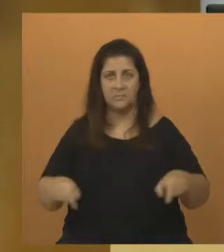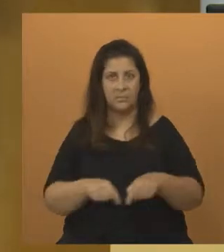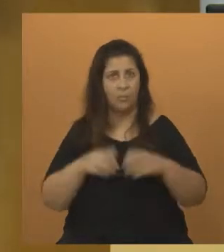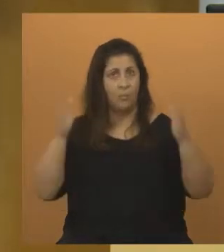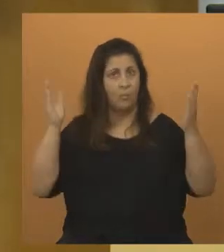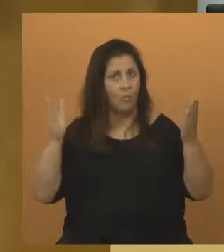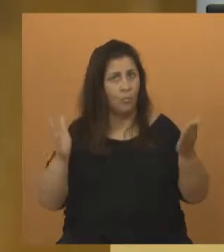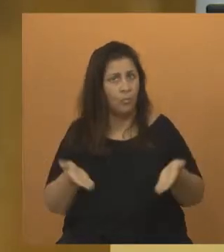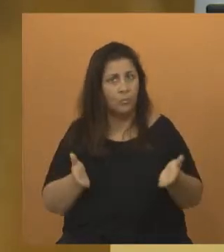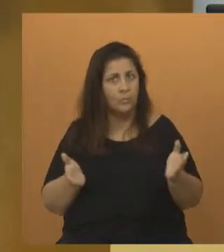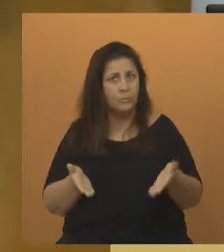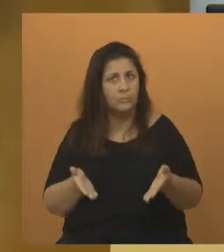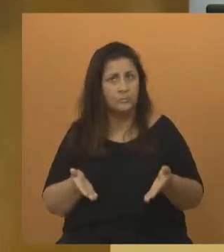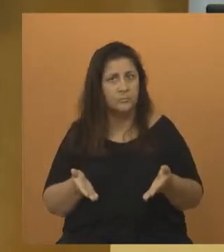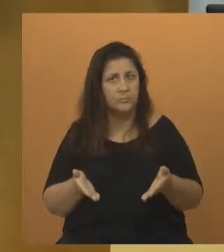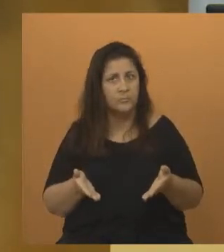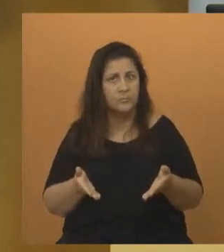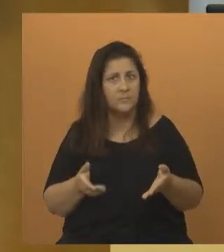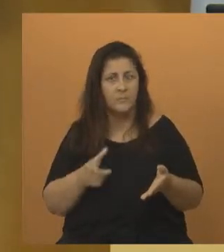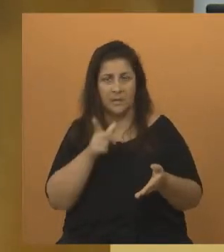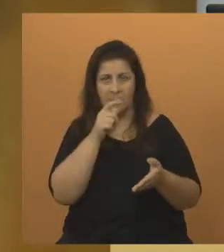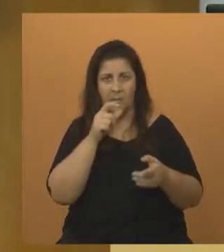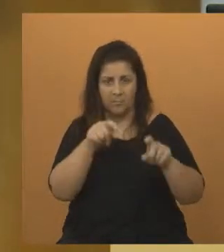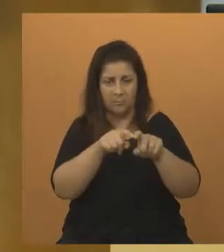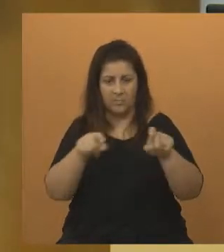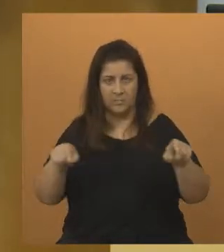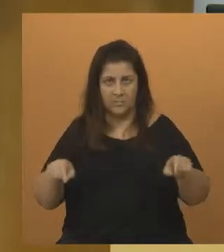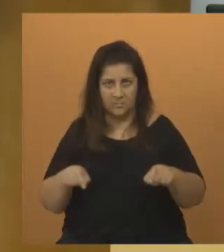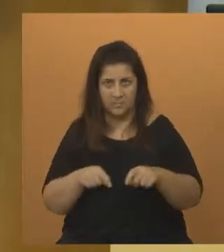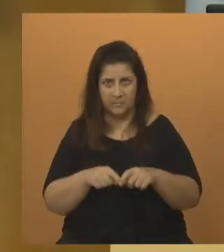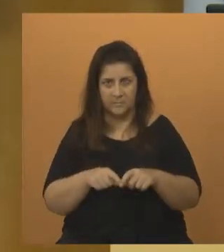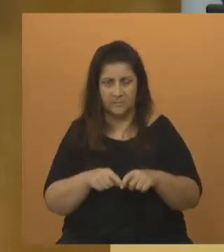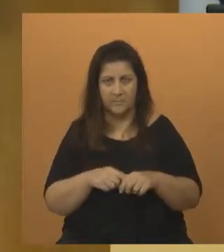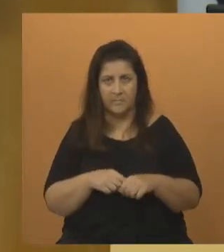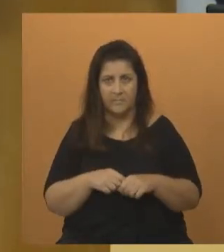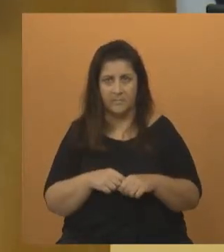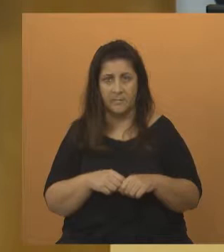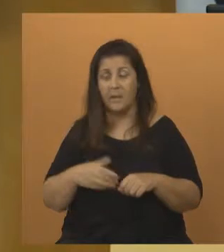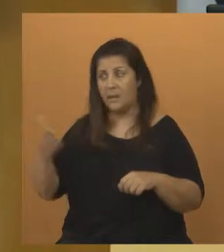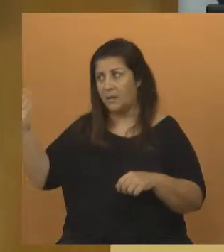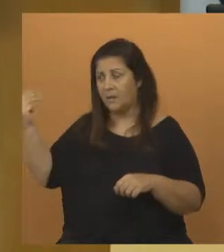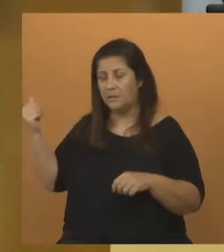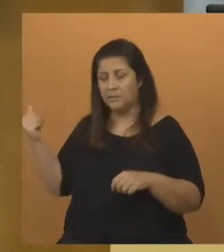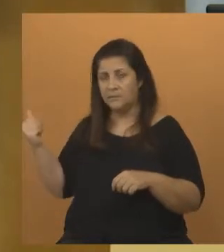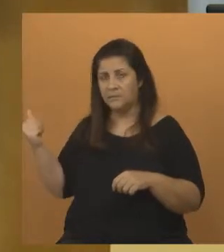da cidade pegaram, no passado, ela